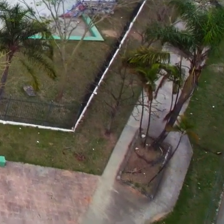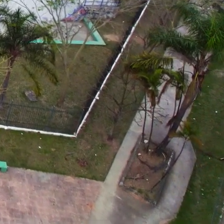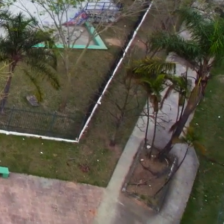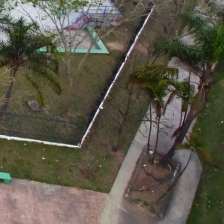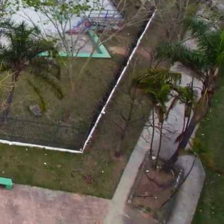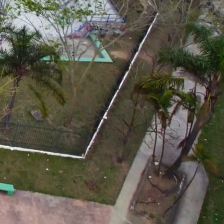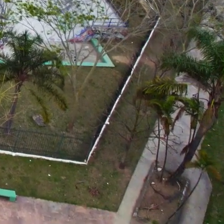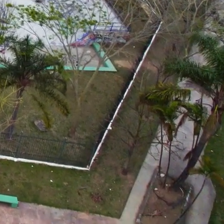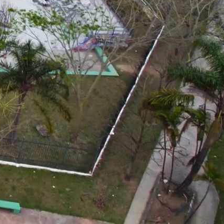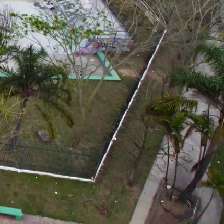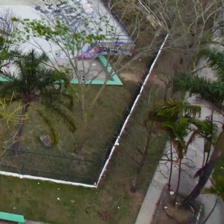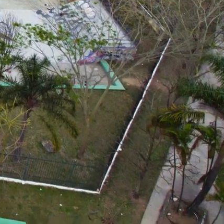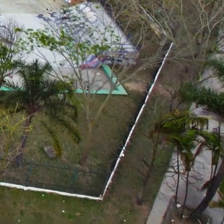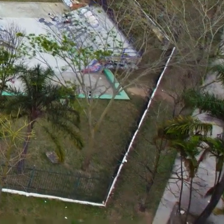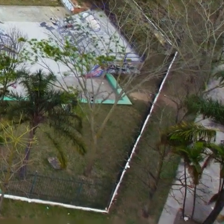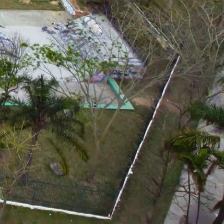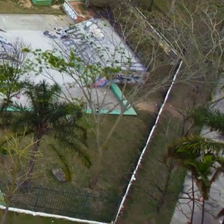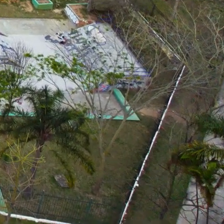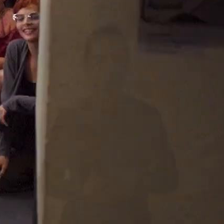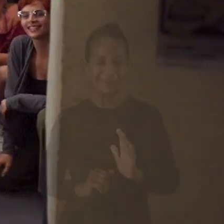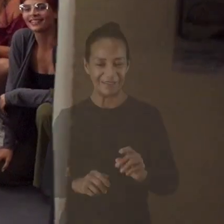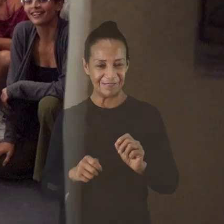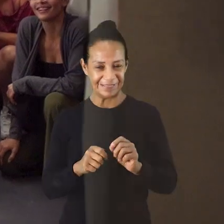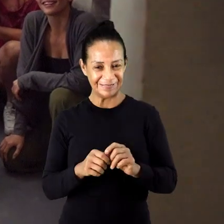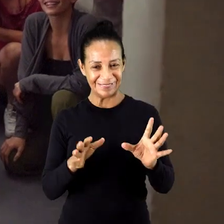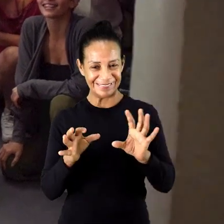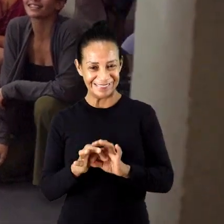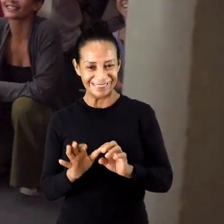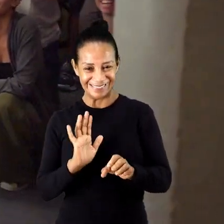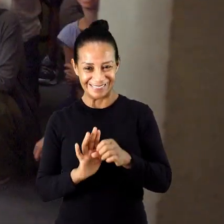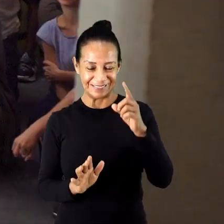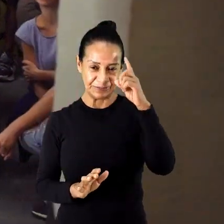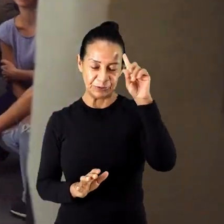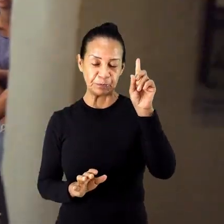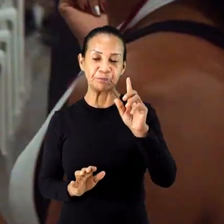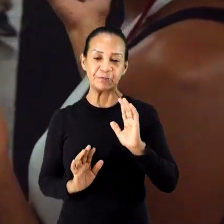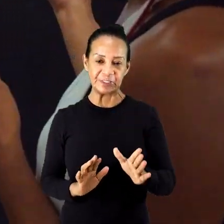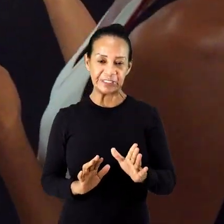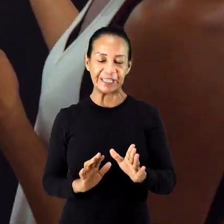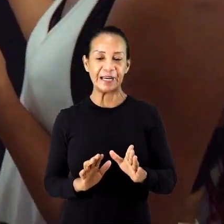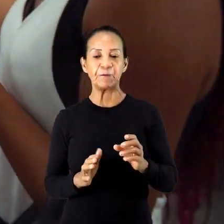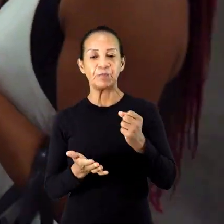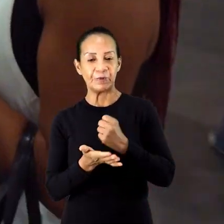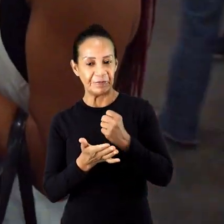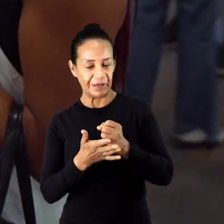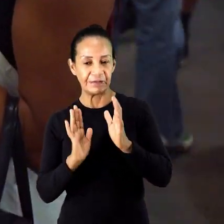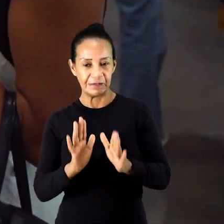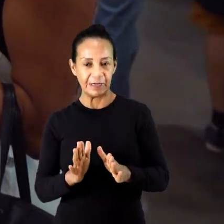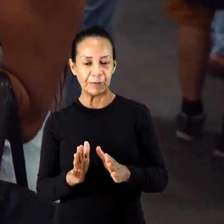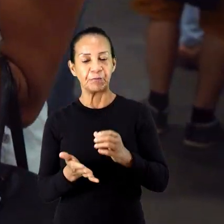pista de skate, pista de corrida e quadra. A gente já fez uma conexão no primeiro dia, né? Que a gente até já